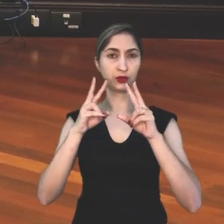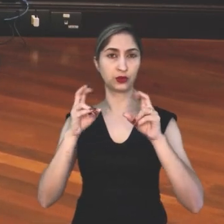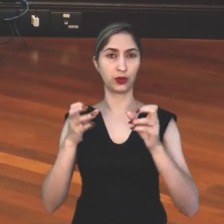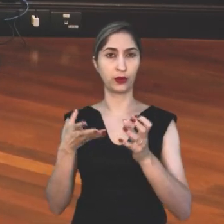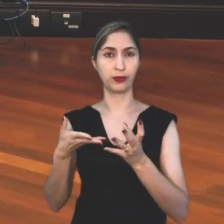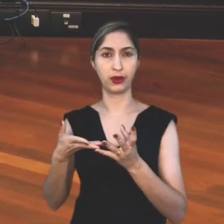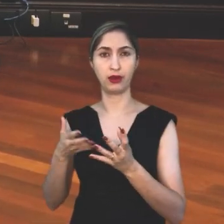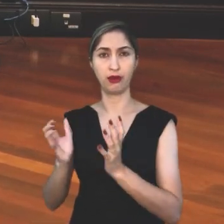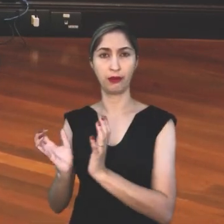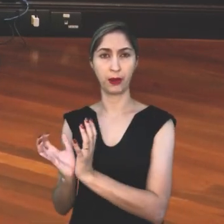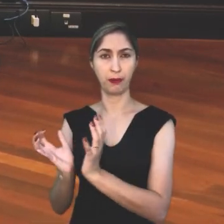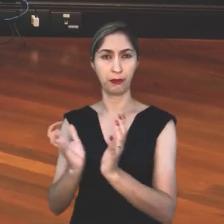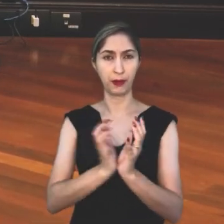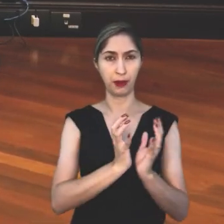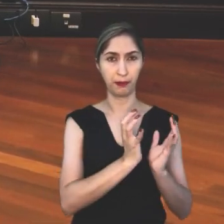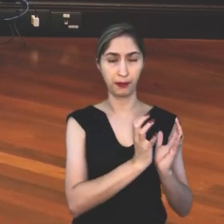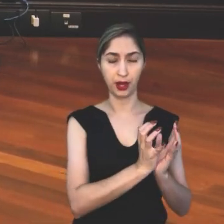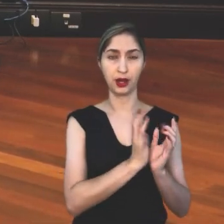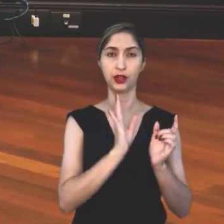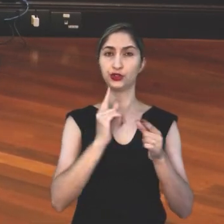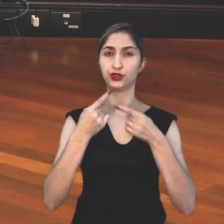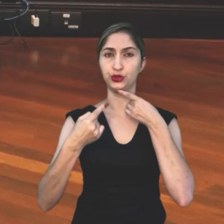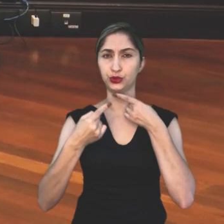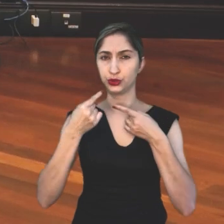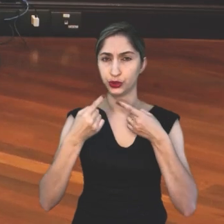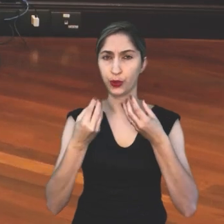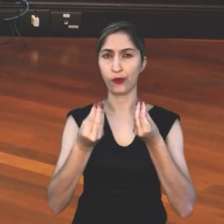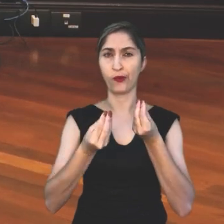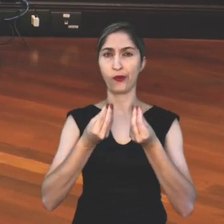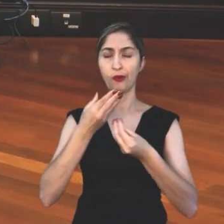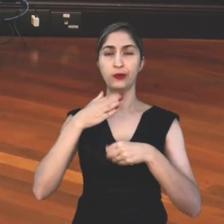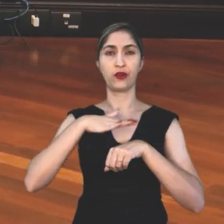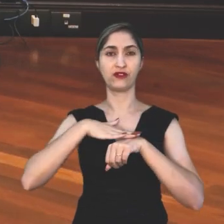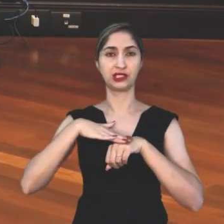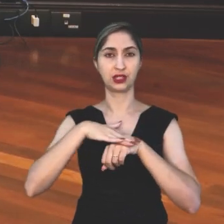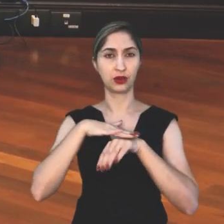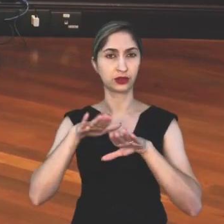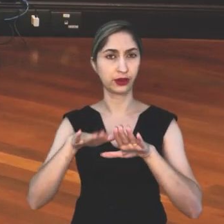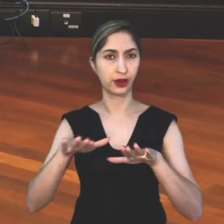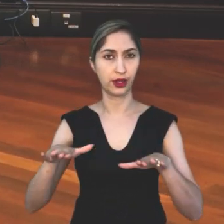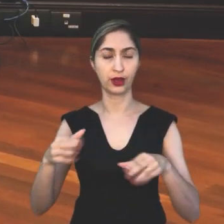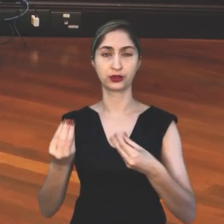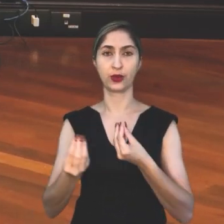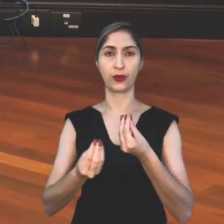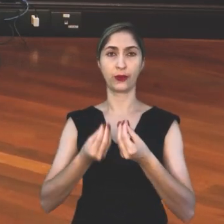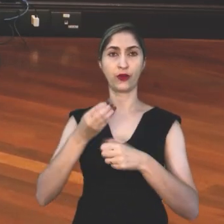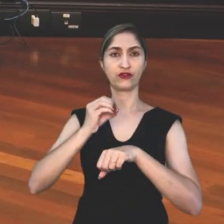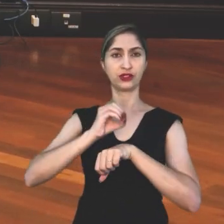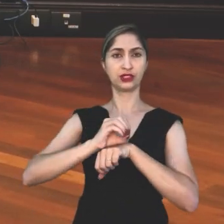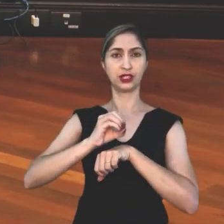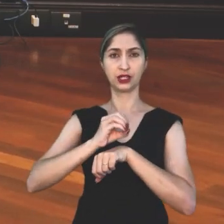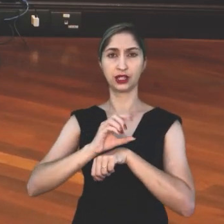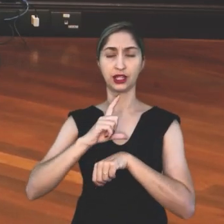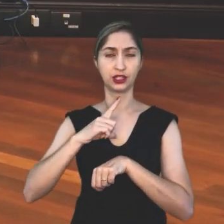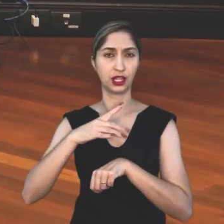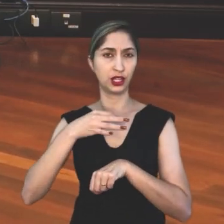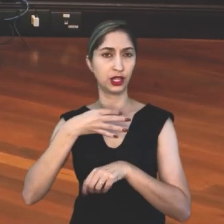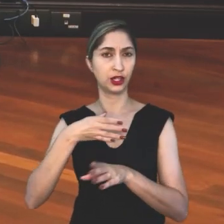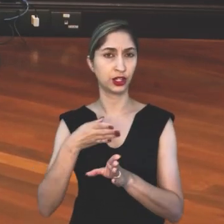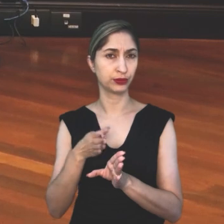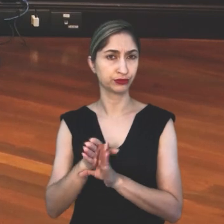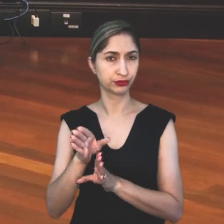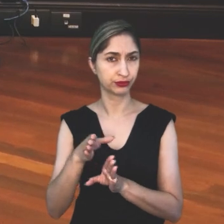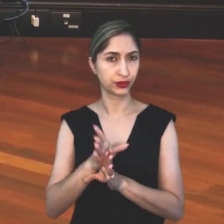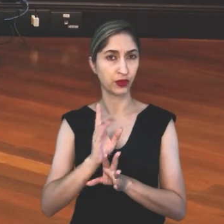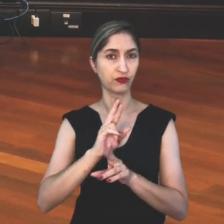vai estar falando sobre os eixos, né? E uma maneira também de levar essa discussão para a escola, como trabalhar com a criança, sobre as oficinas. Então